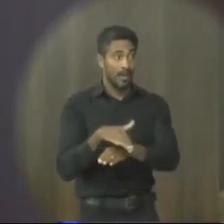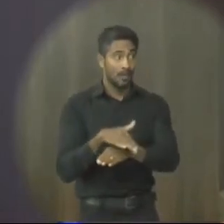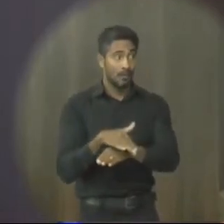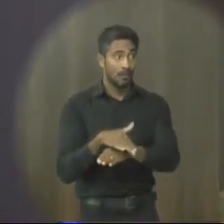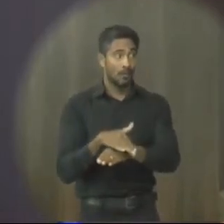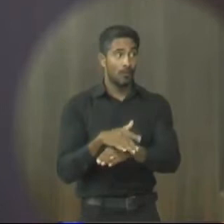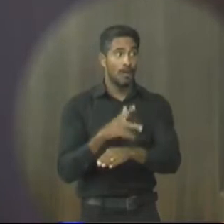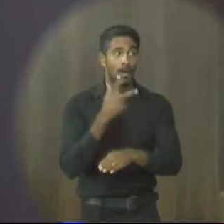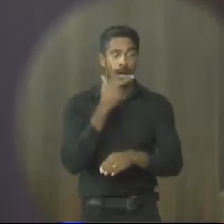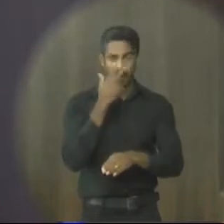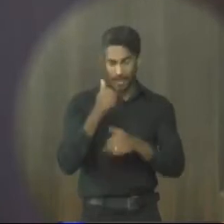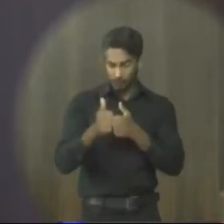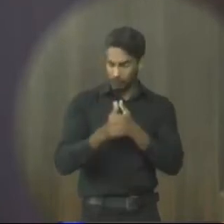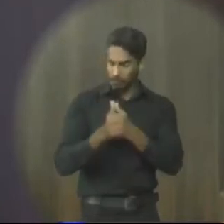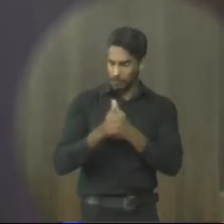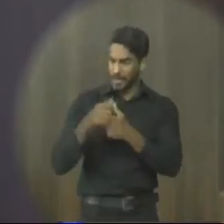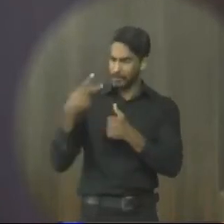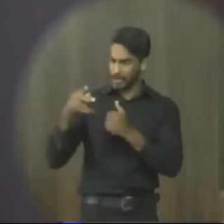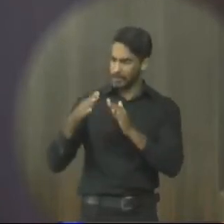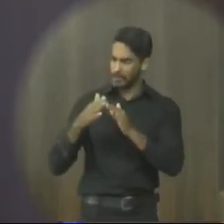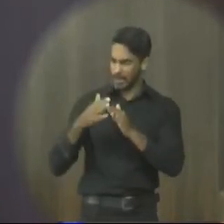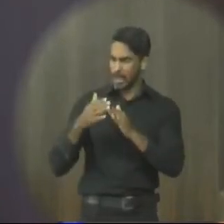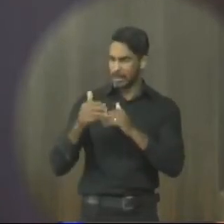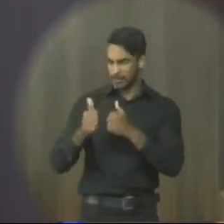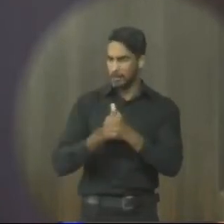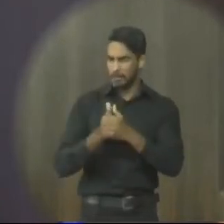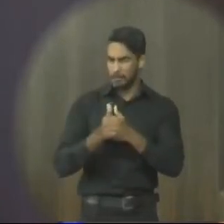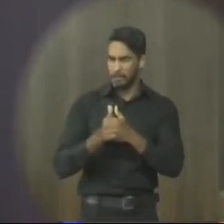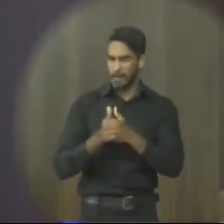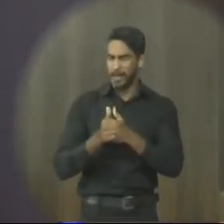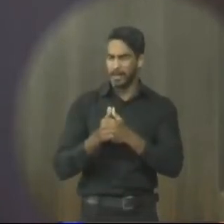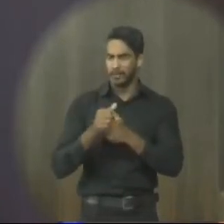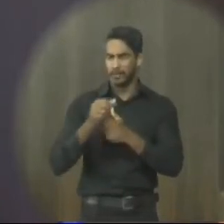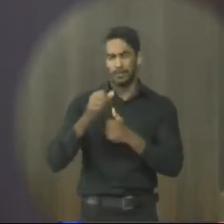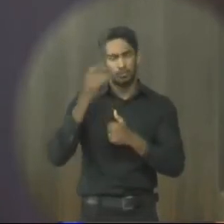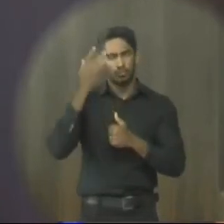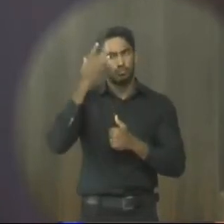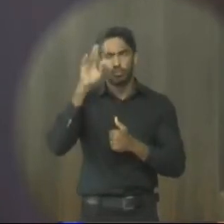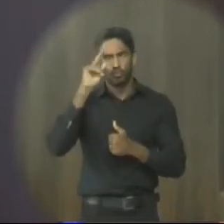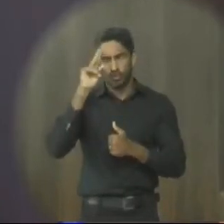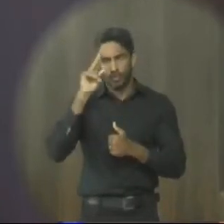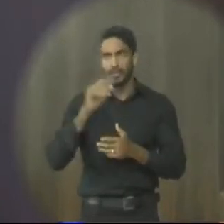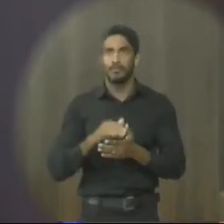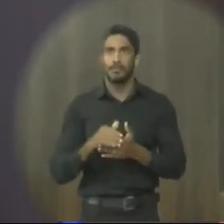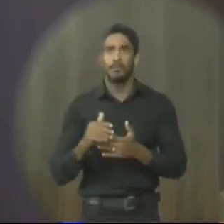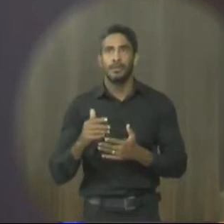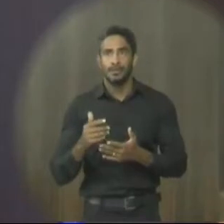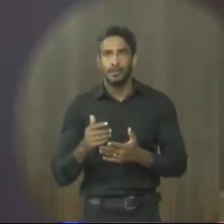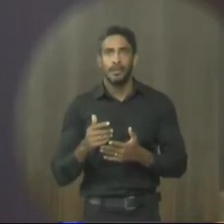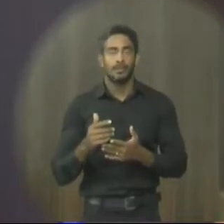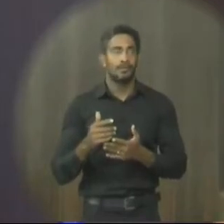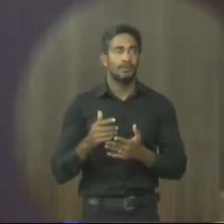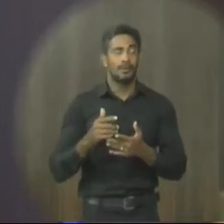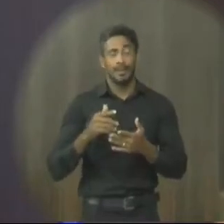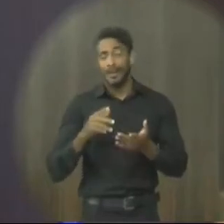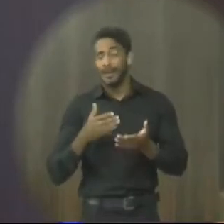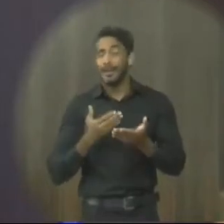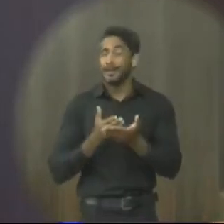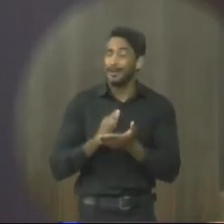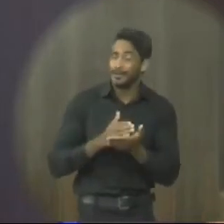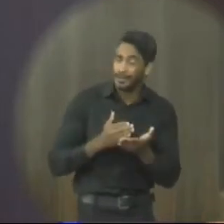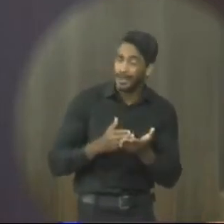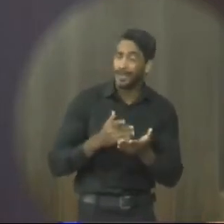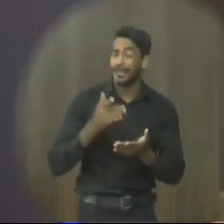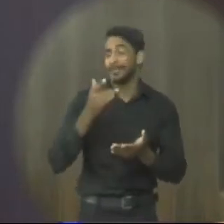Inclusive, acho que até próximo à sua casa, à rua da sua casa, não é isso? Se eu não estou equivocado. Então, realmente, é uma situação chata. A população dessa